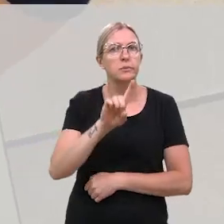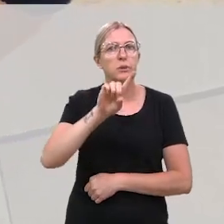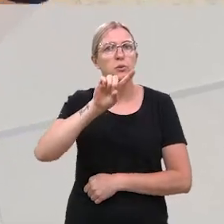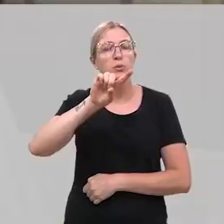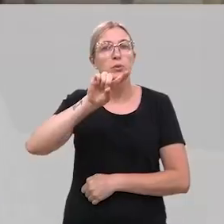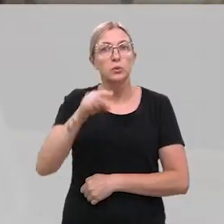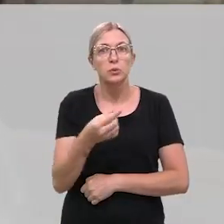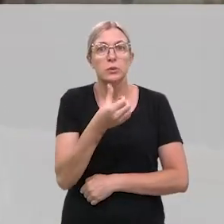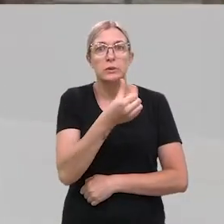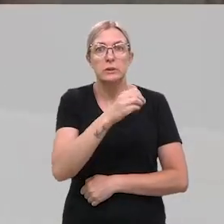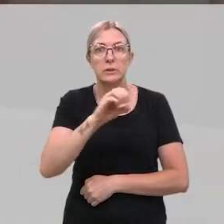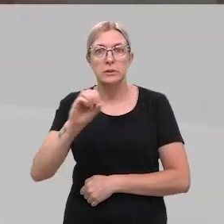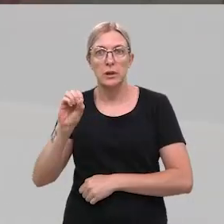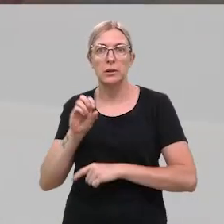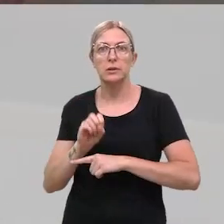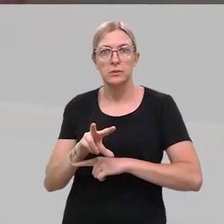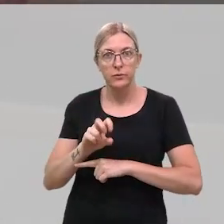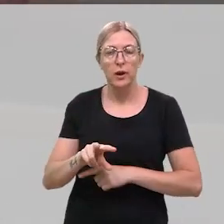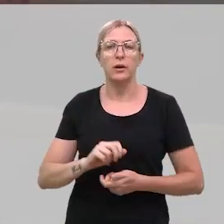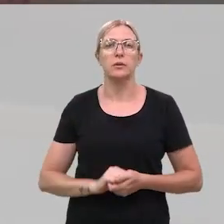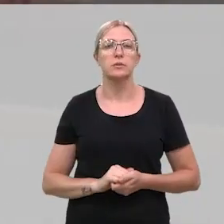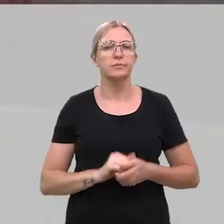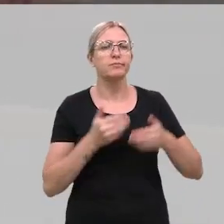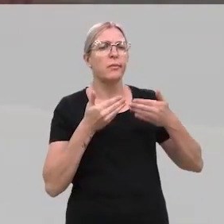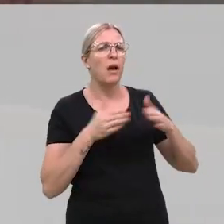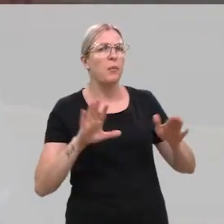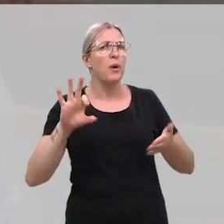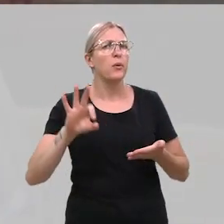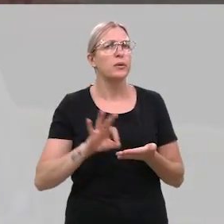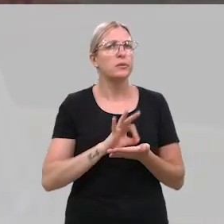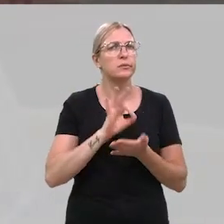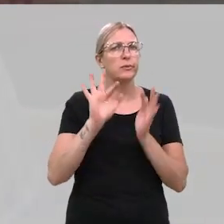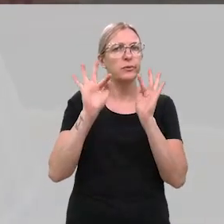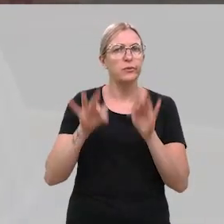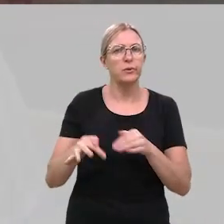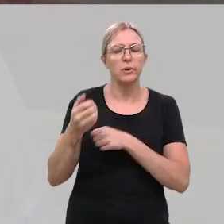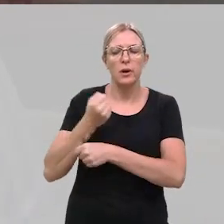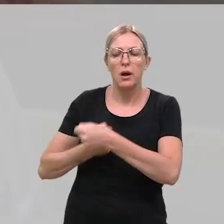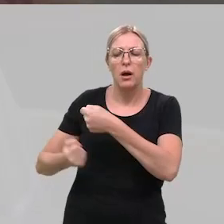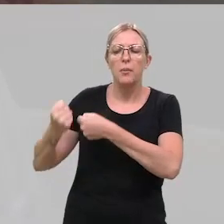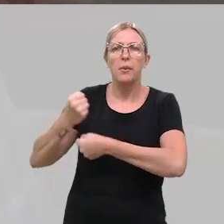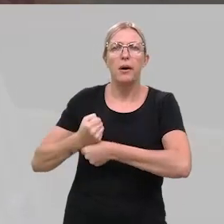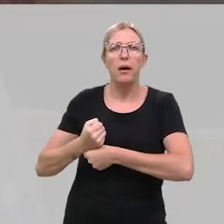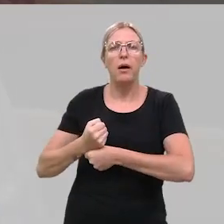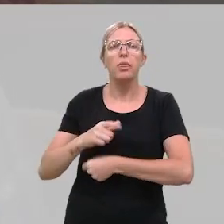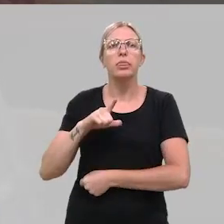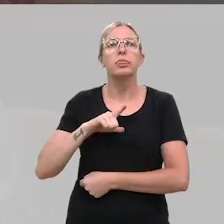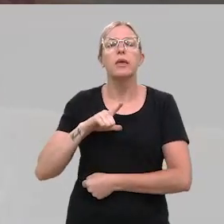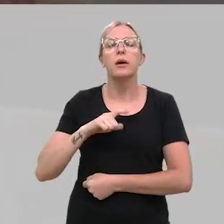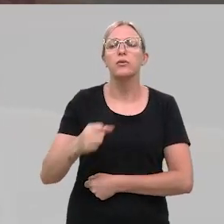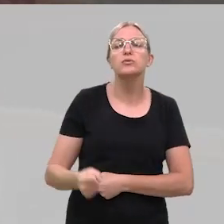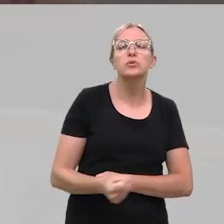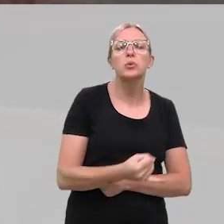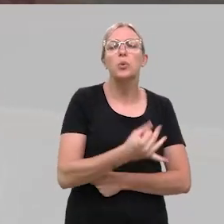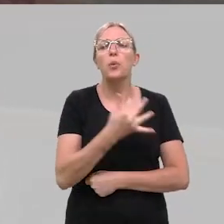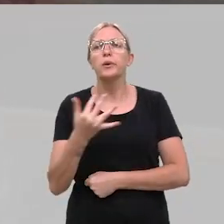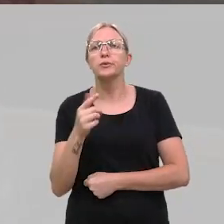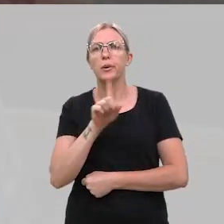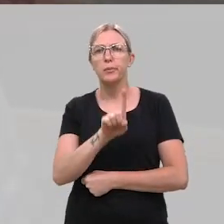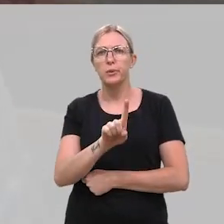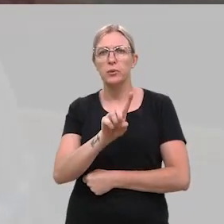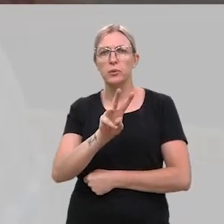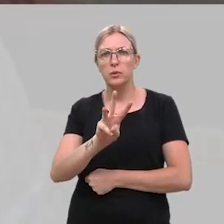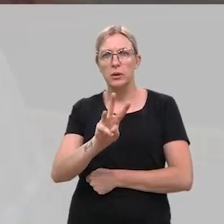vagas bom nós fizemos as inscrições no final do ano passado eh e nós tivemos aí